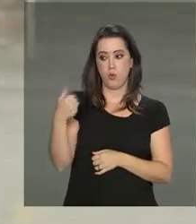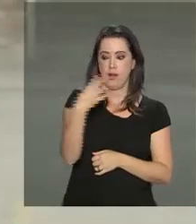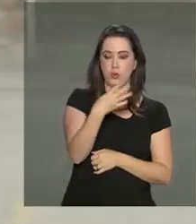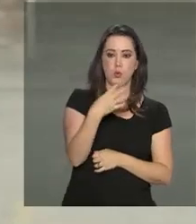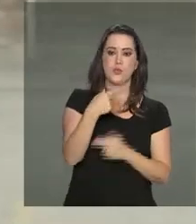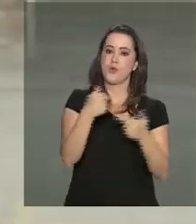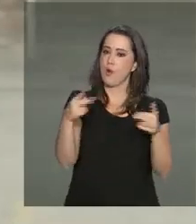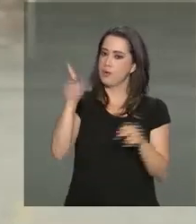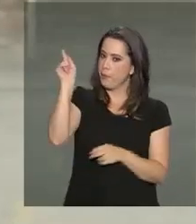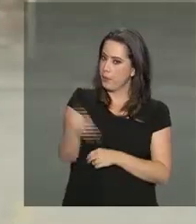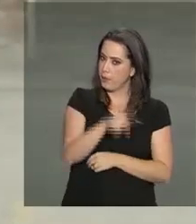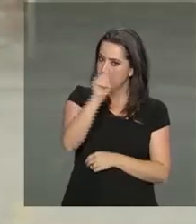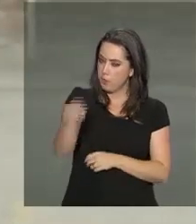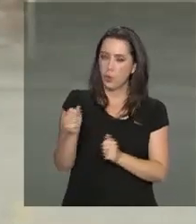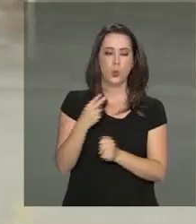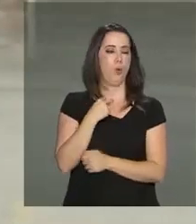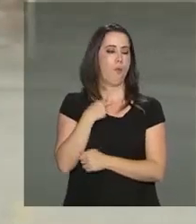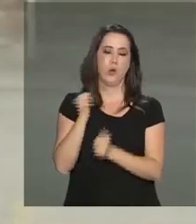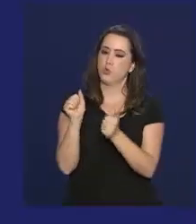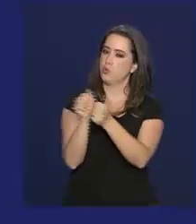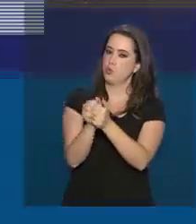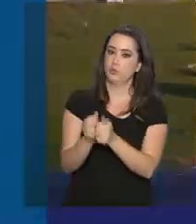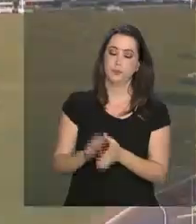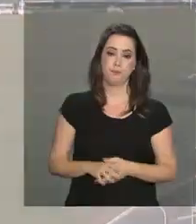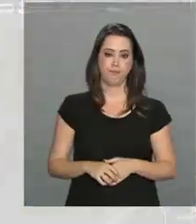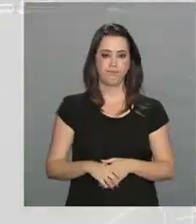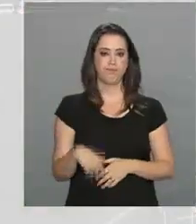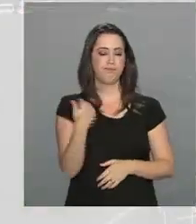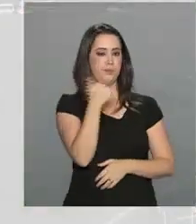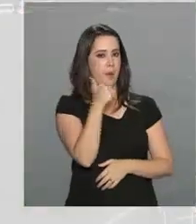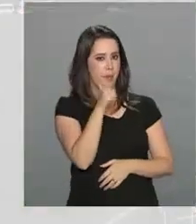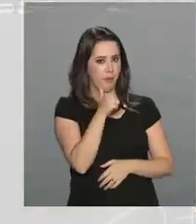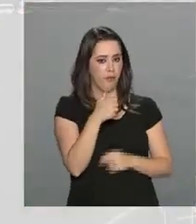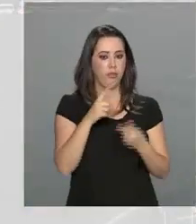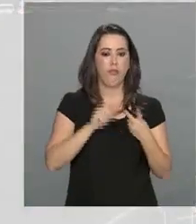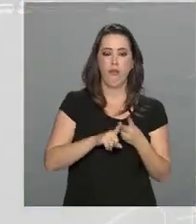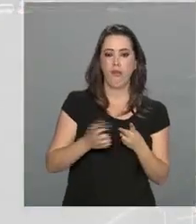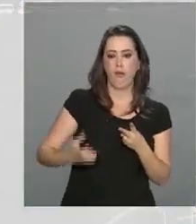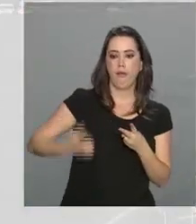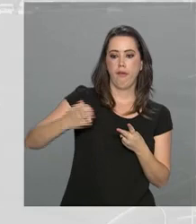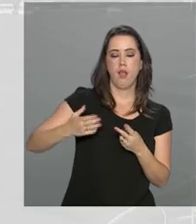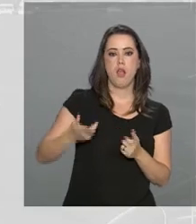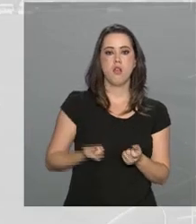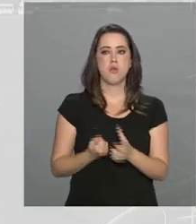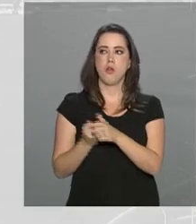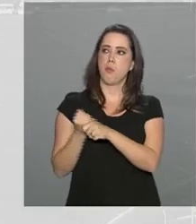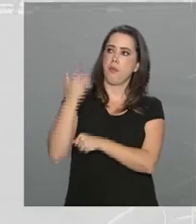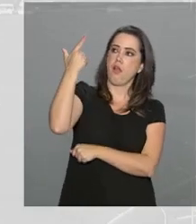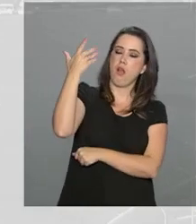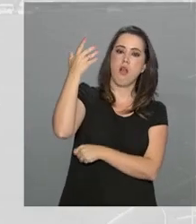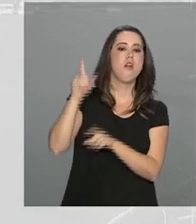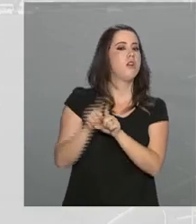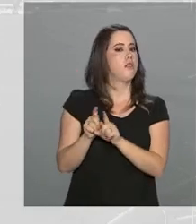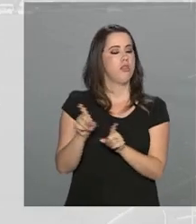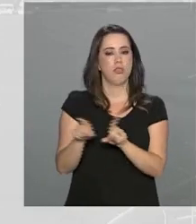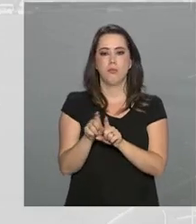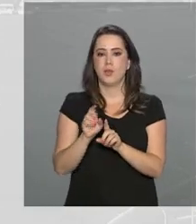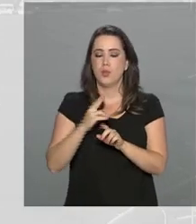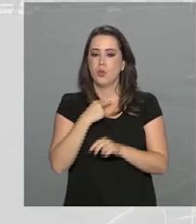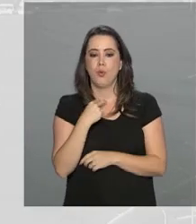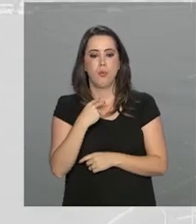proibidos de serem levados para a festa bebidas alcoólicas garrafas guarda-chuva fogos de artifício